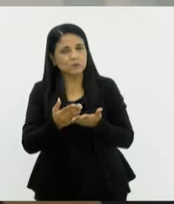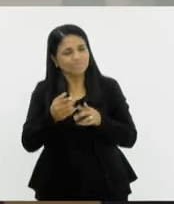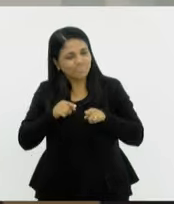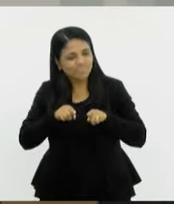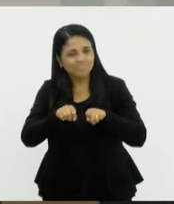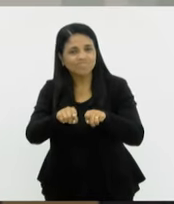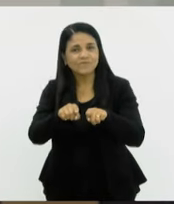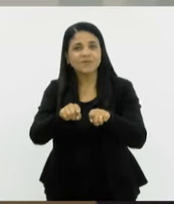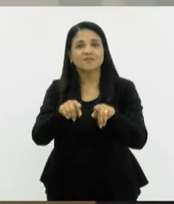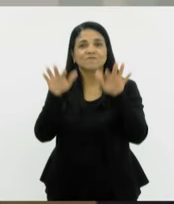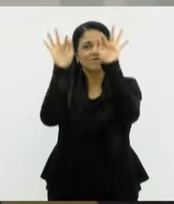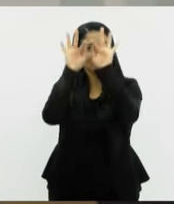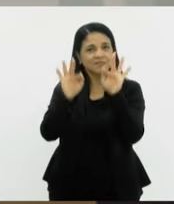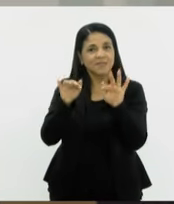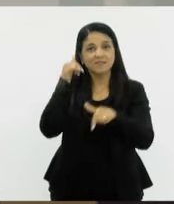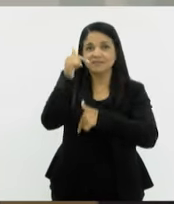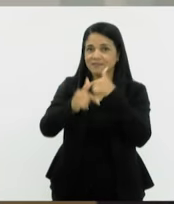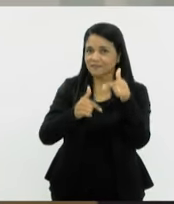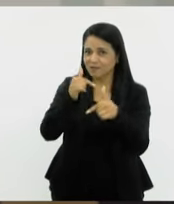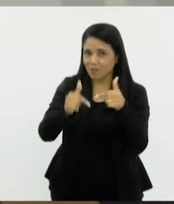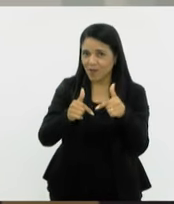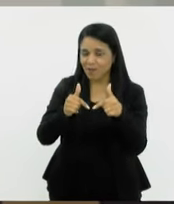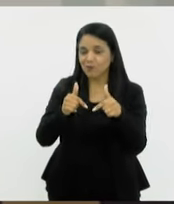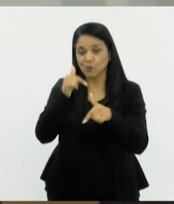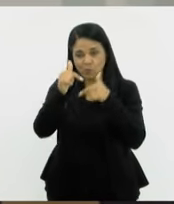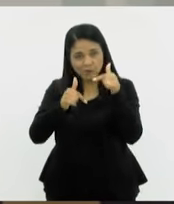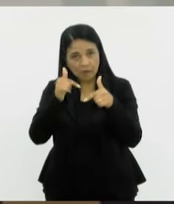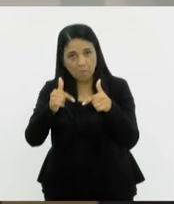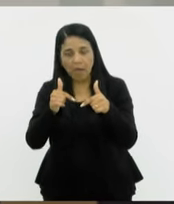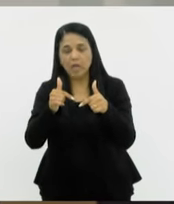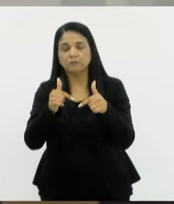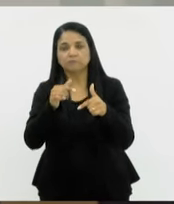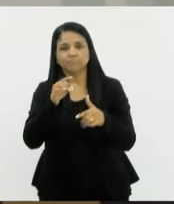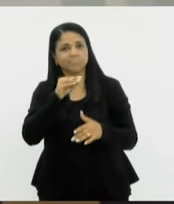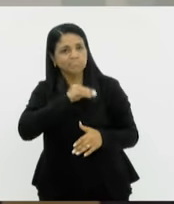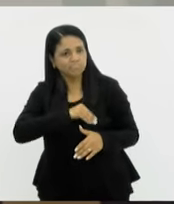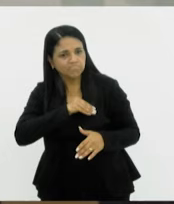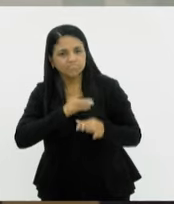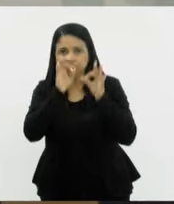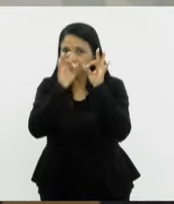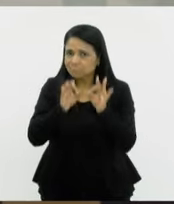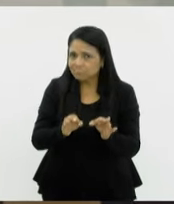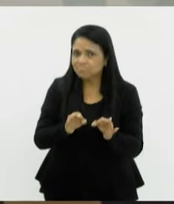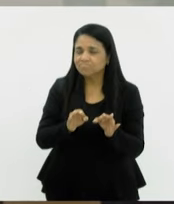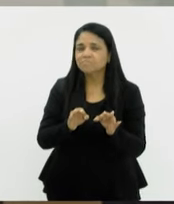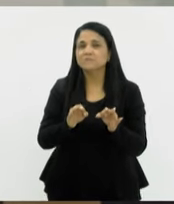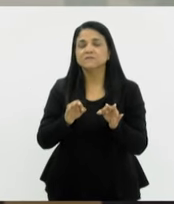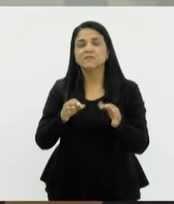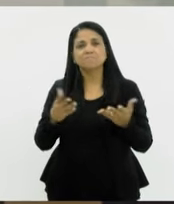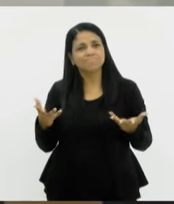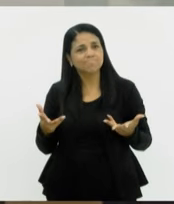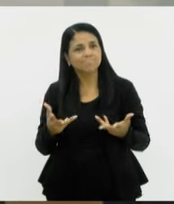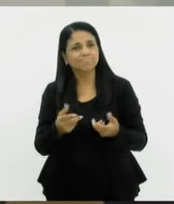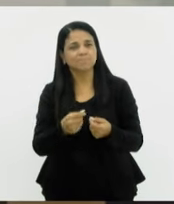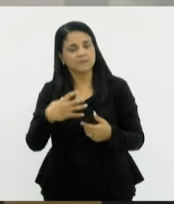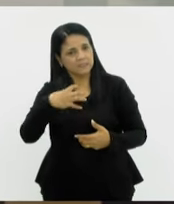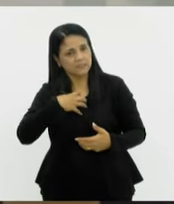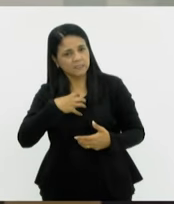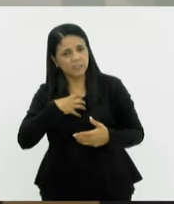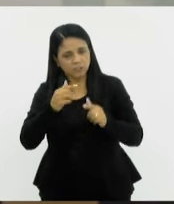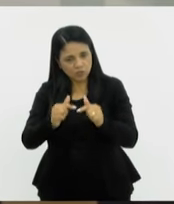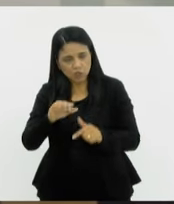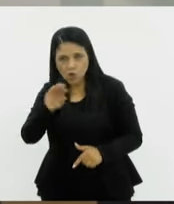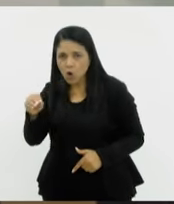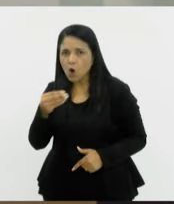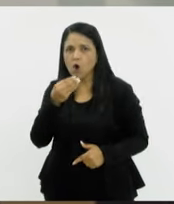felicidade com o trabalho. O trabalho é o que dignifica a gente, o trabalho é por onde a gente se realiza e é o trabalho que dá chance